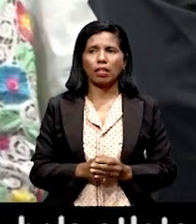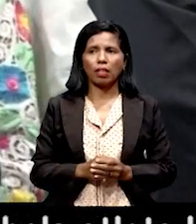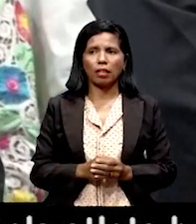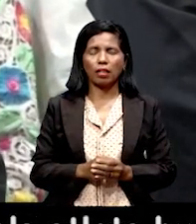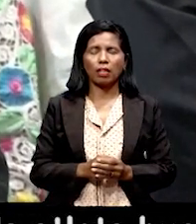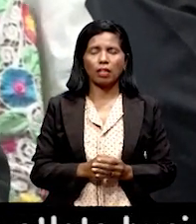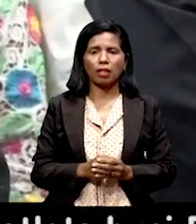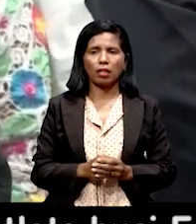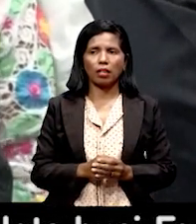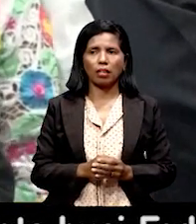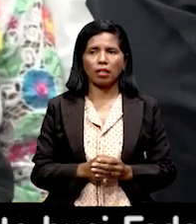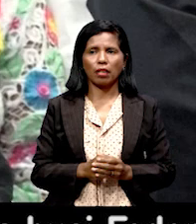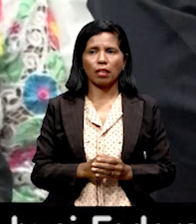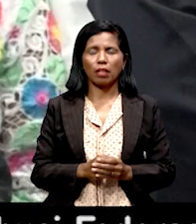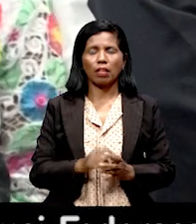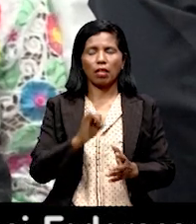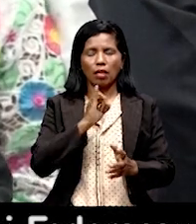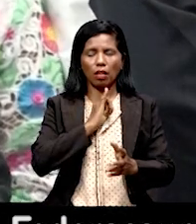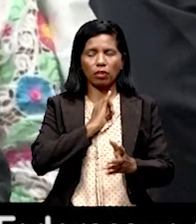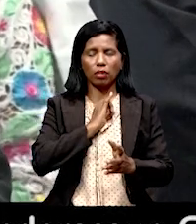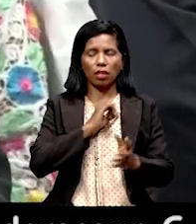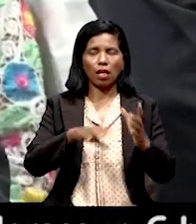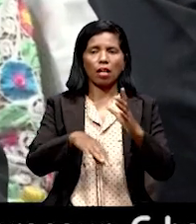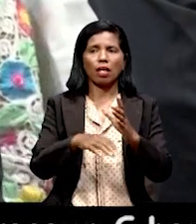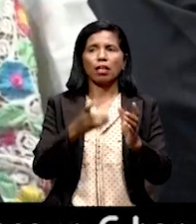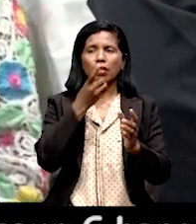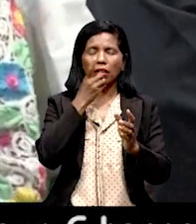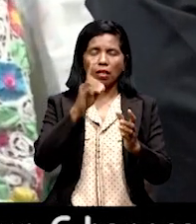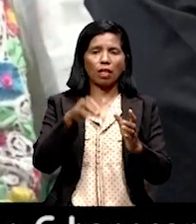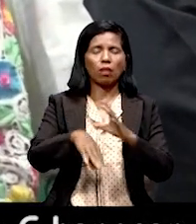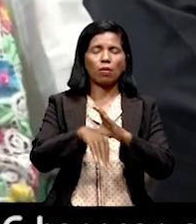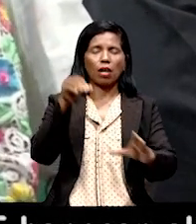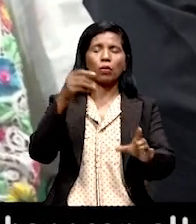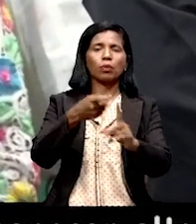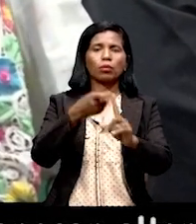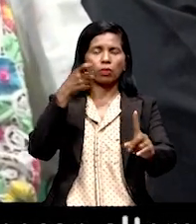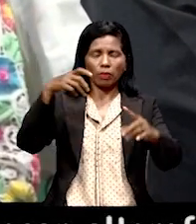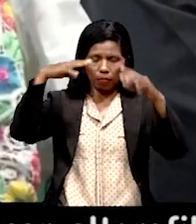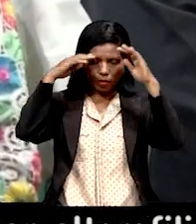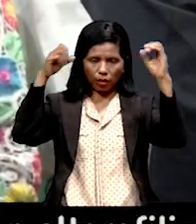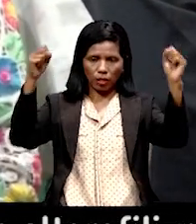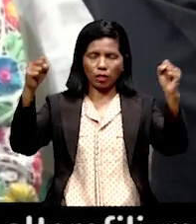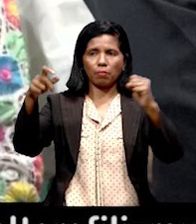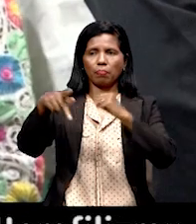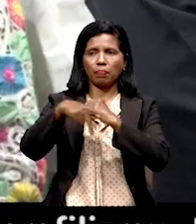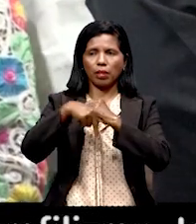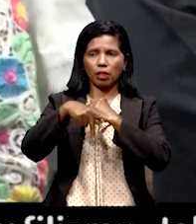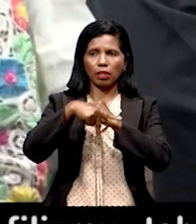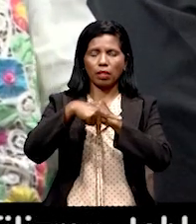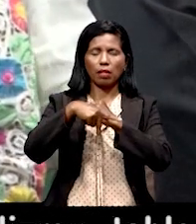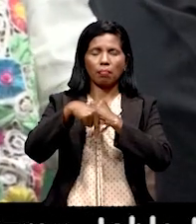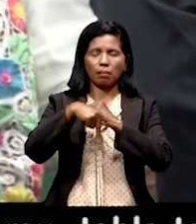Leste makau se deklara resignaan kosi partido